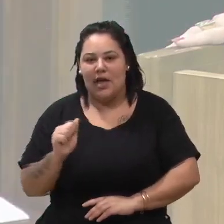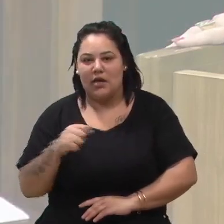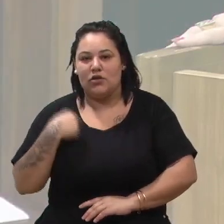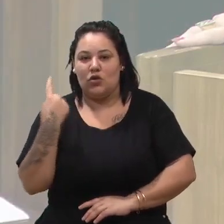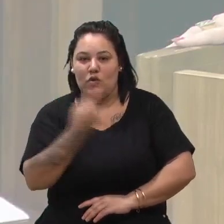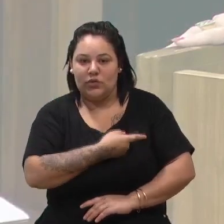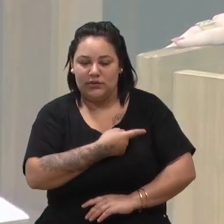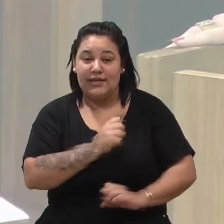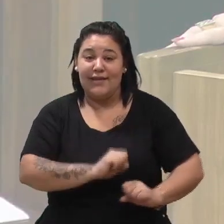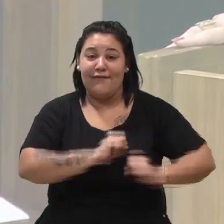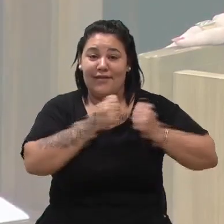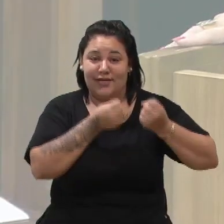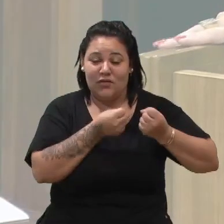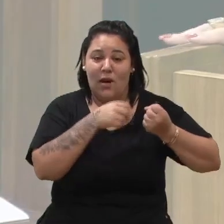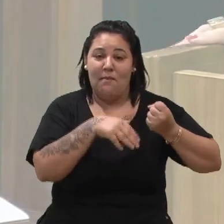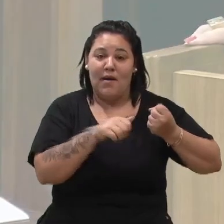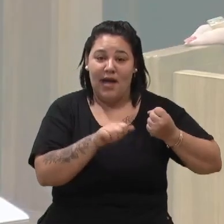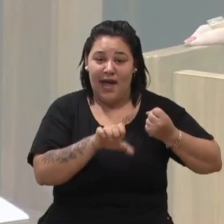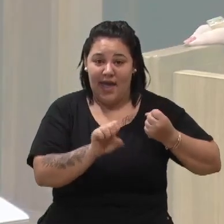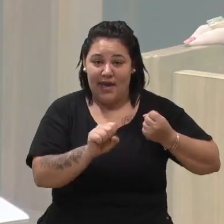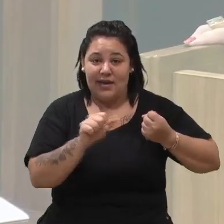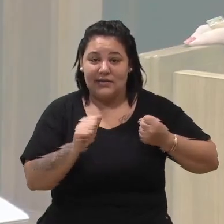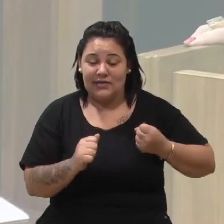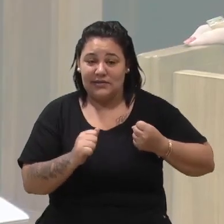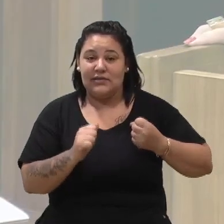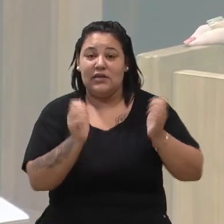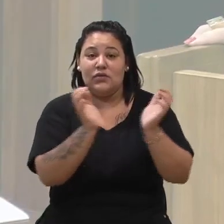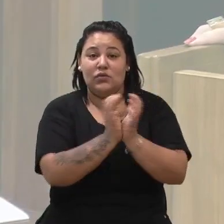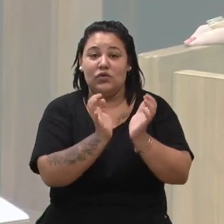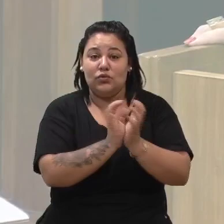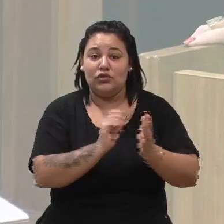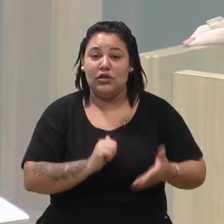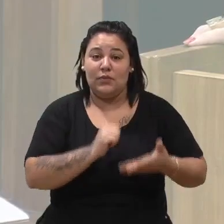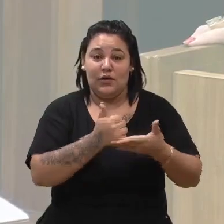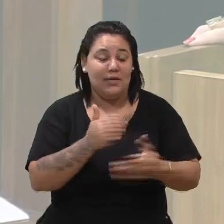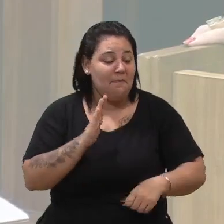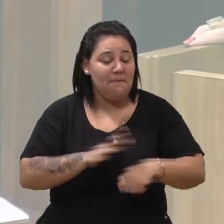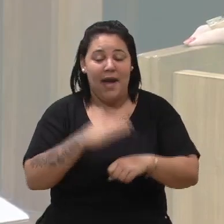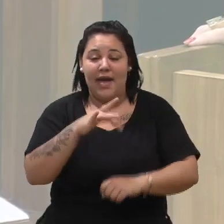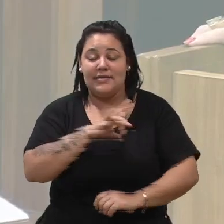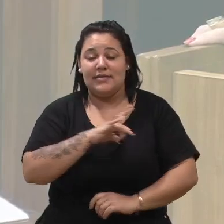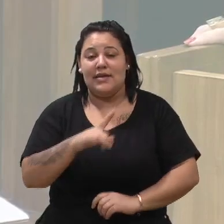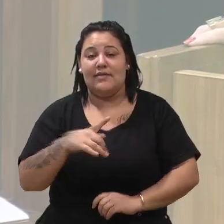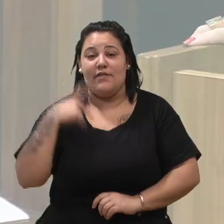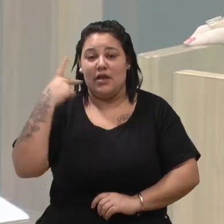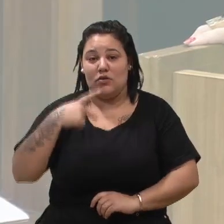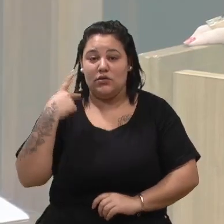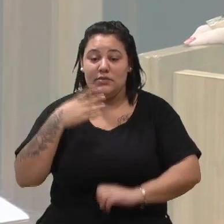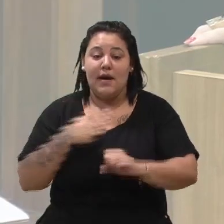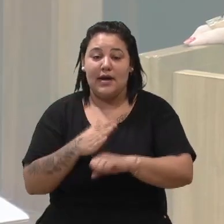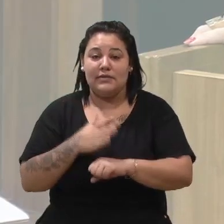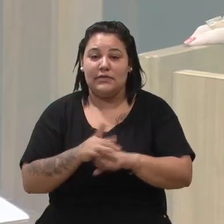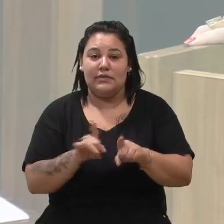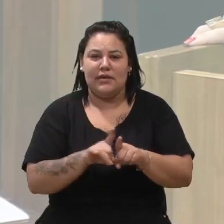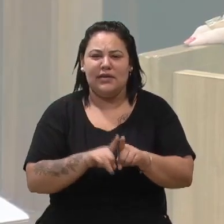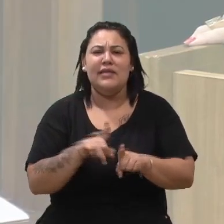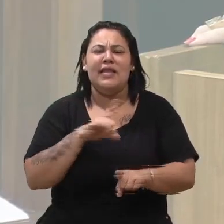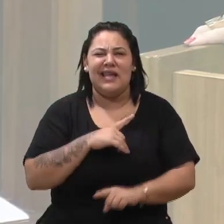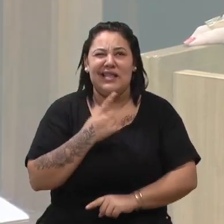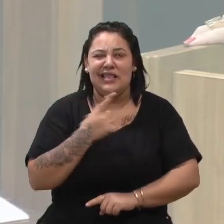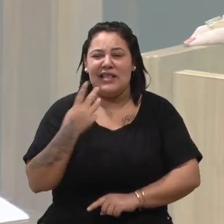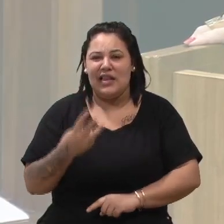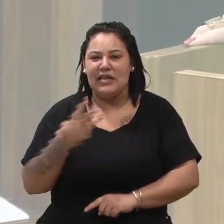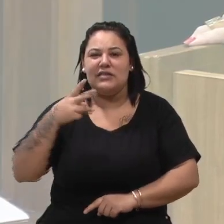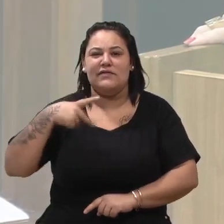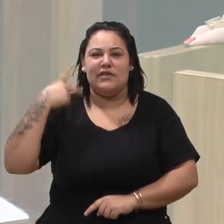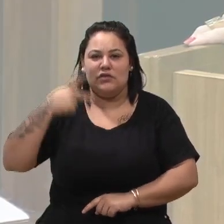da Maesa, é a frente que mais possui vereadores e vereadoras, são 13. Eu acredito até que terá